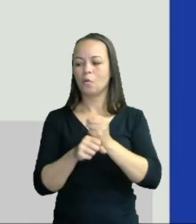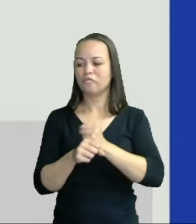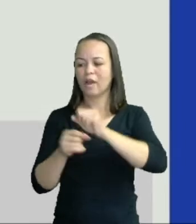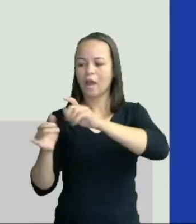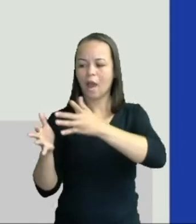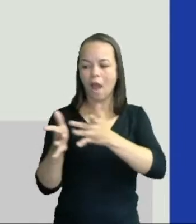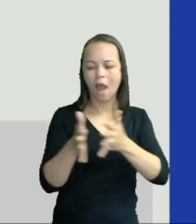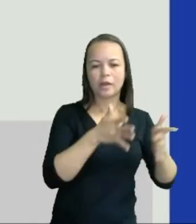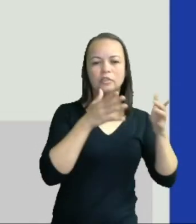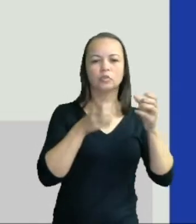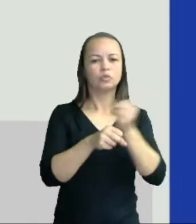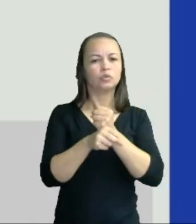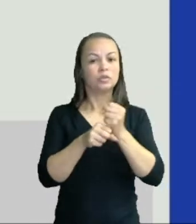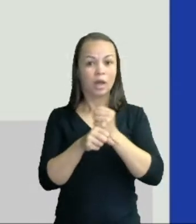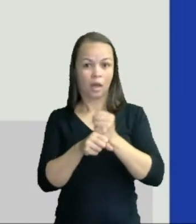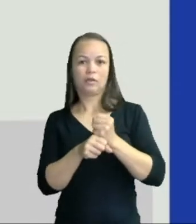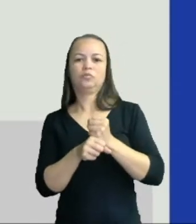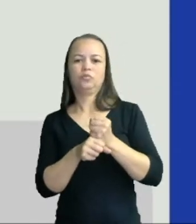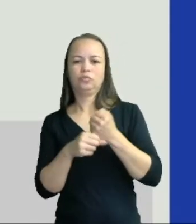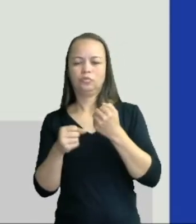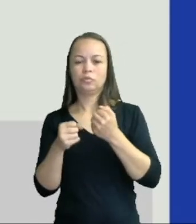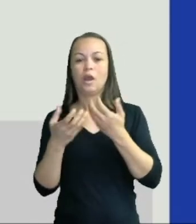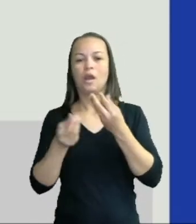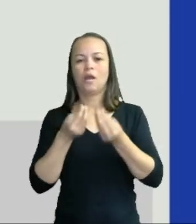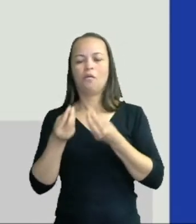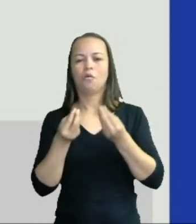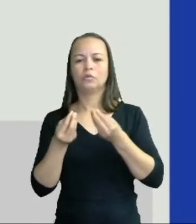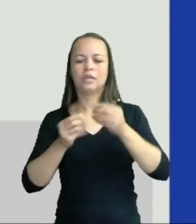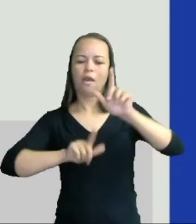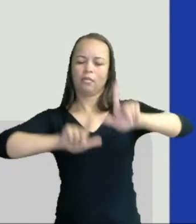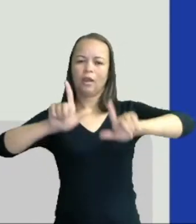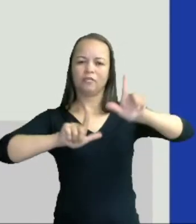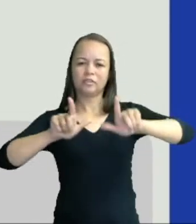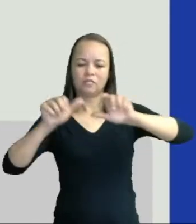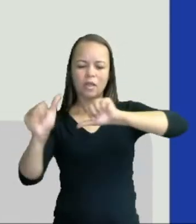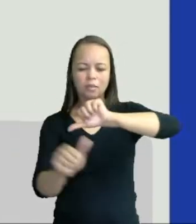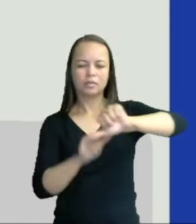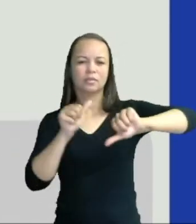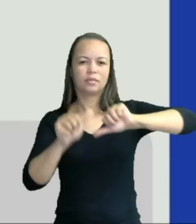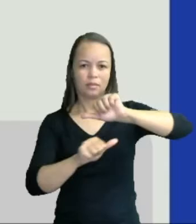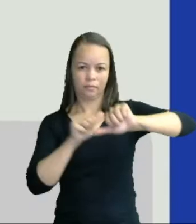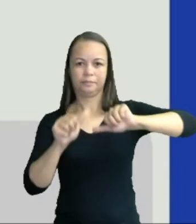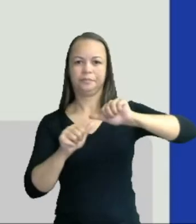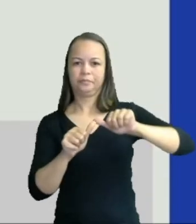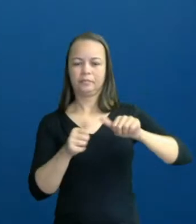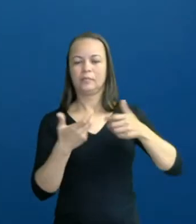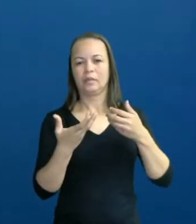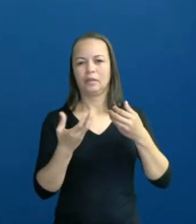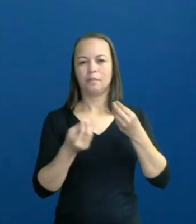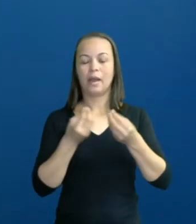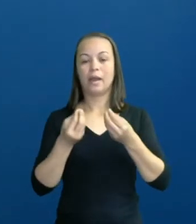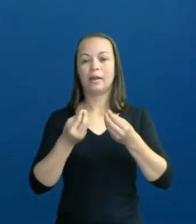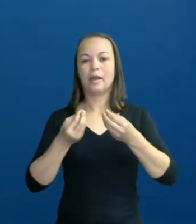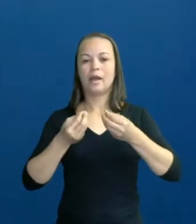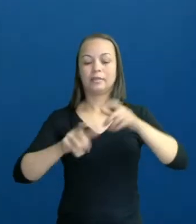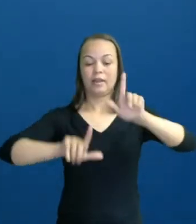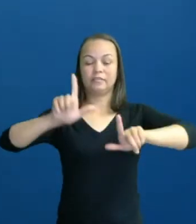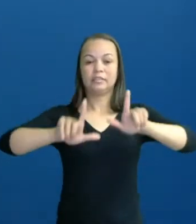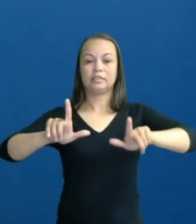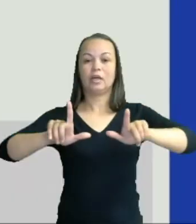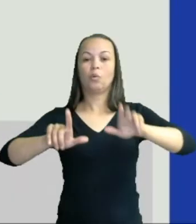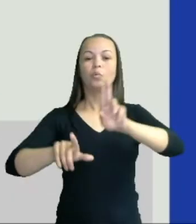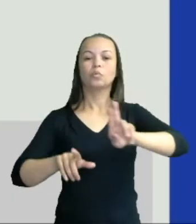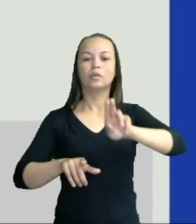1960, 90, 2000, onde as televisões já vai começando a fazer a transformação para as televisores de LED, tá